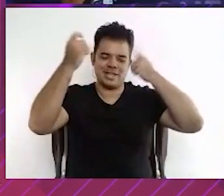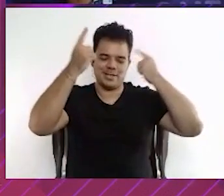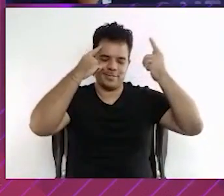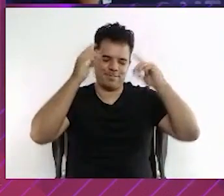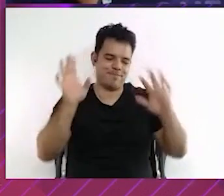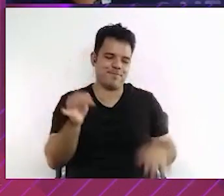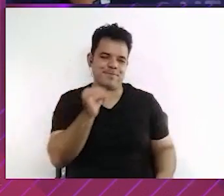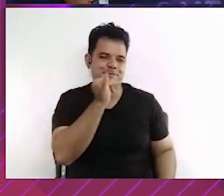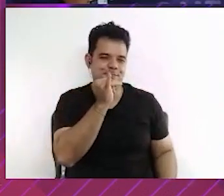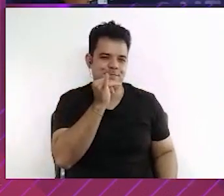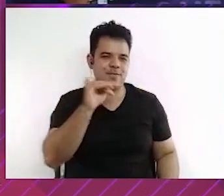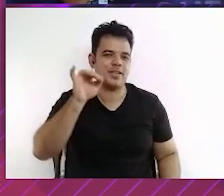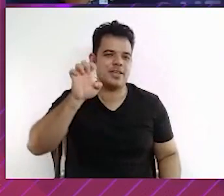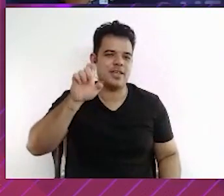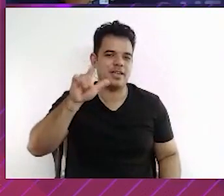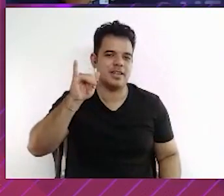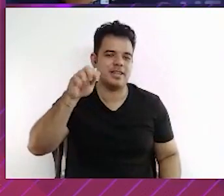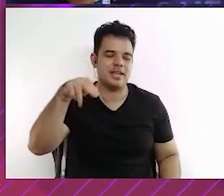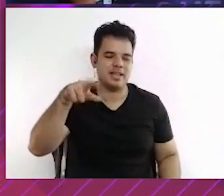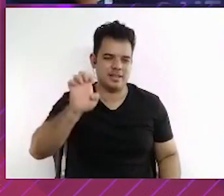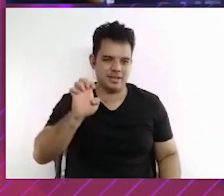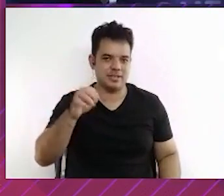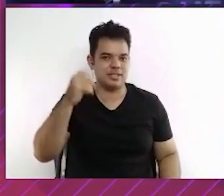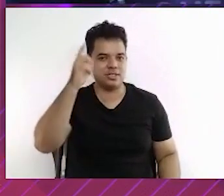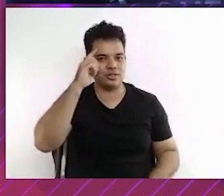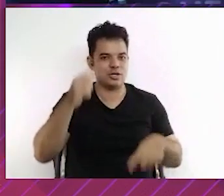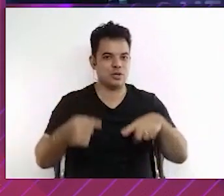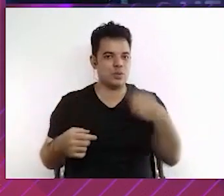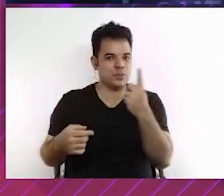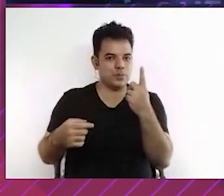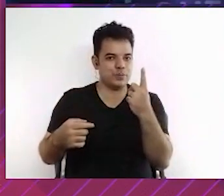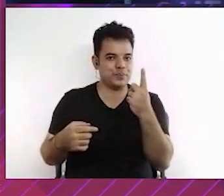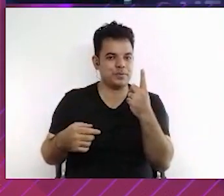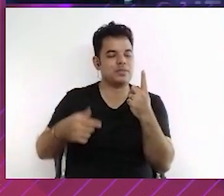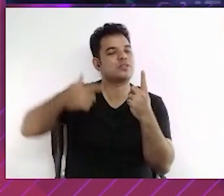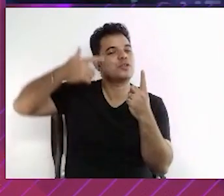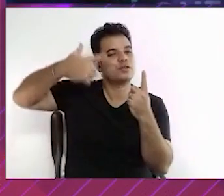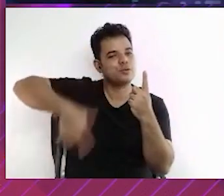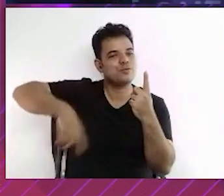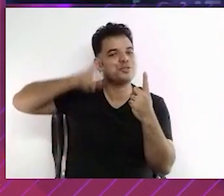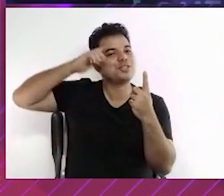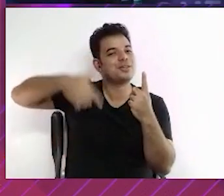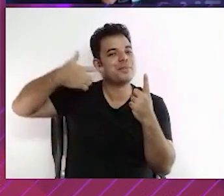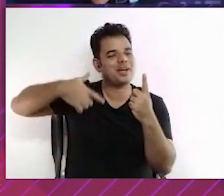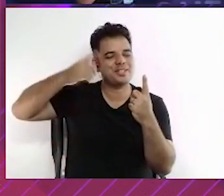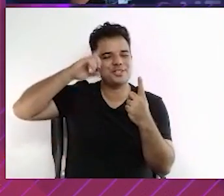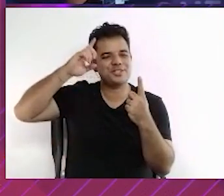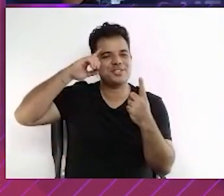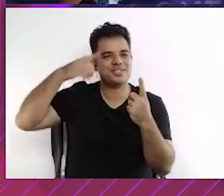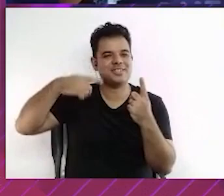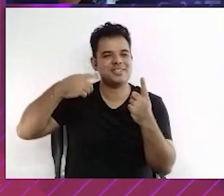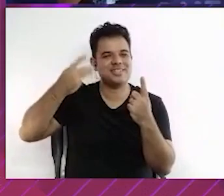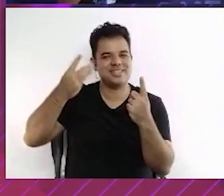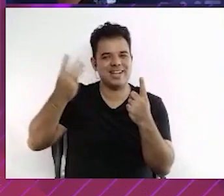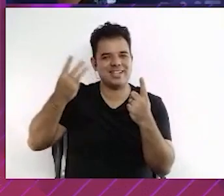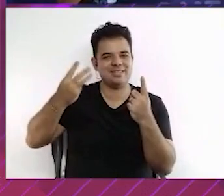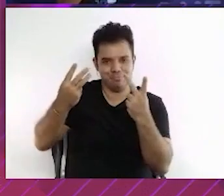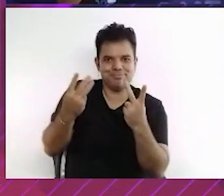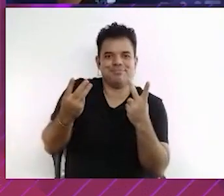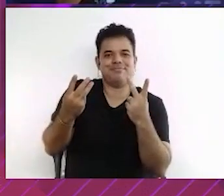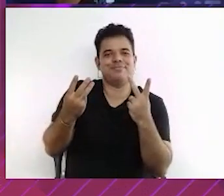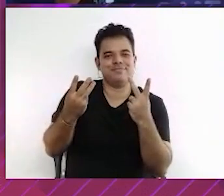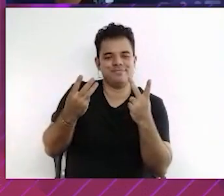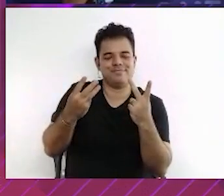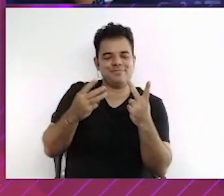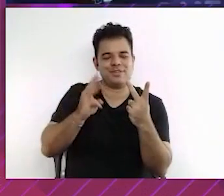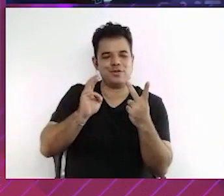Eliane está ali no dia ímpar, no dia 1, ela vai estar de novo no dia ímpar, no dia 3, e assim em diante. E a gente vai